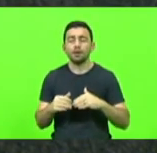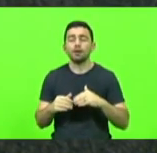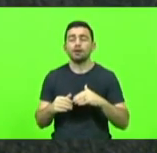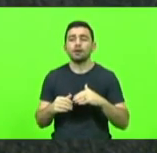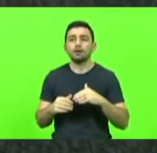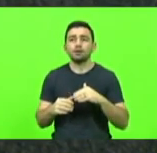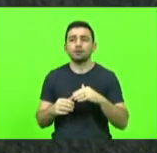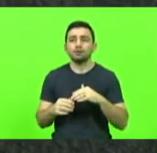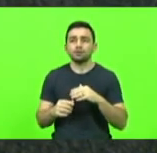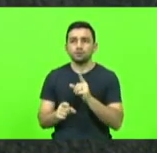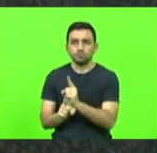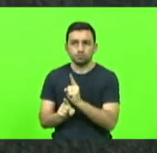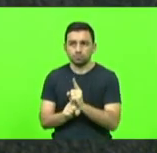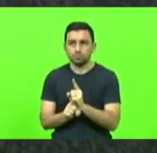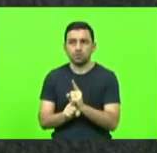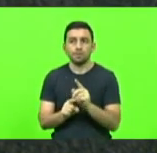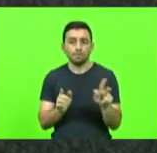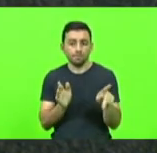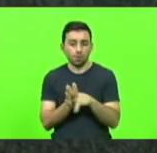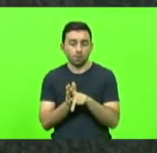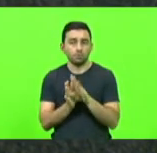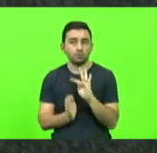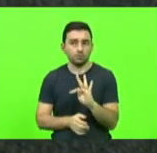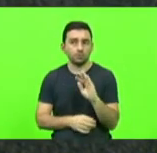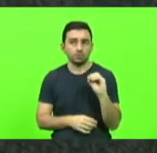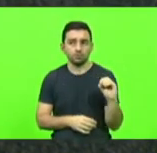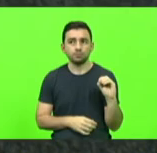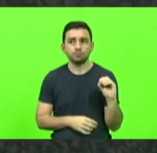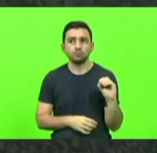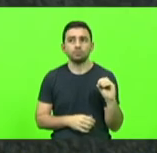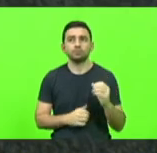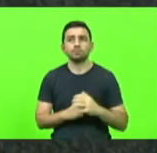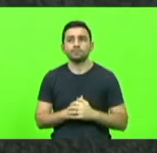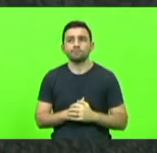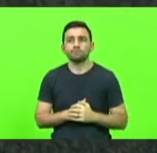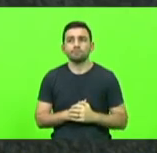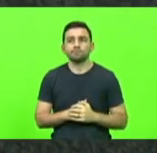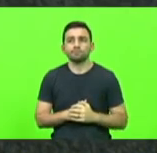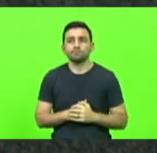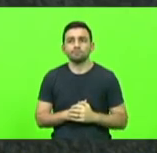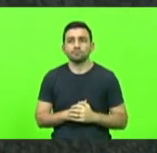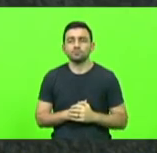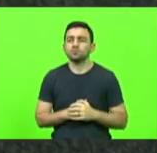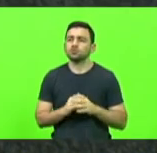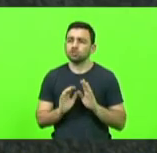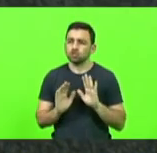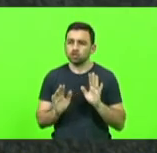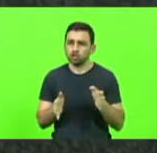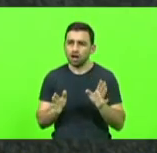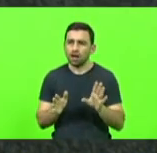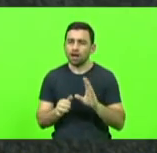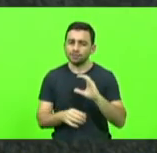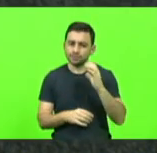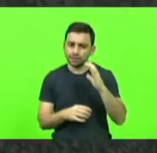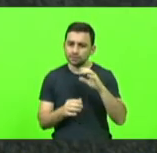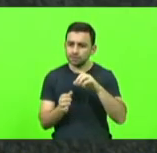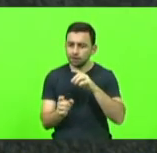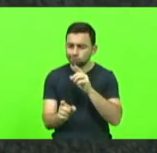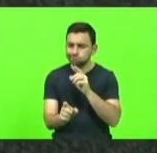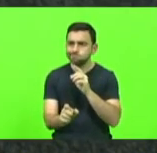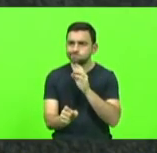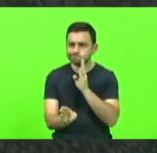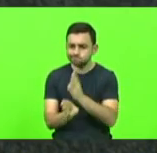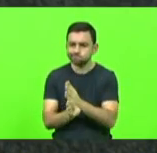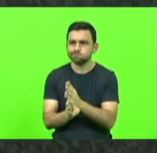é de exclusividade do terapeuta ocupacional, né? Já foi cientificamente comprovado que